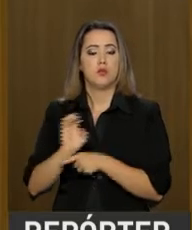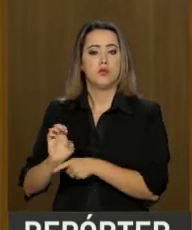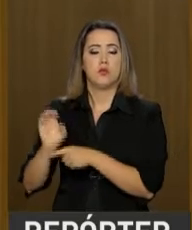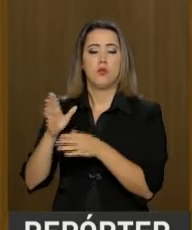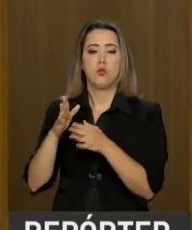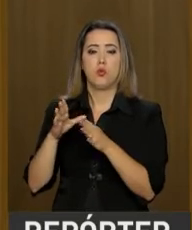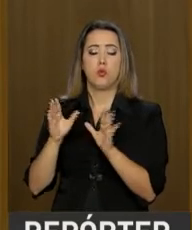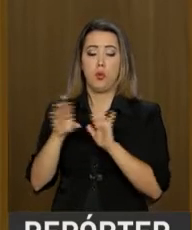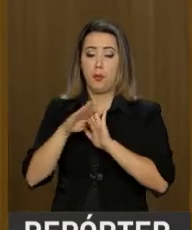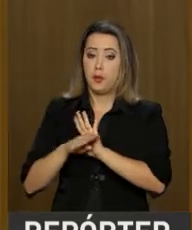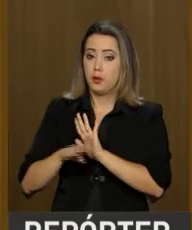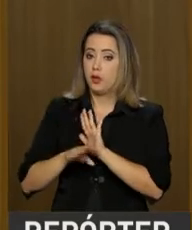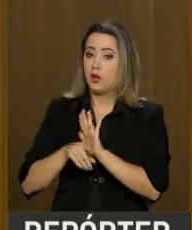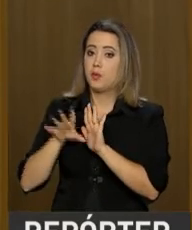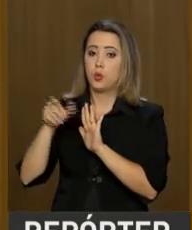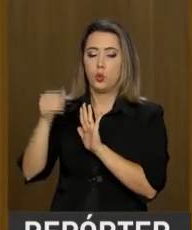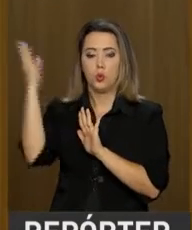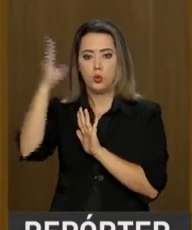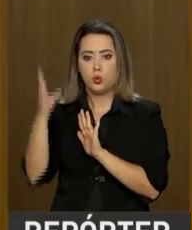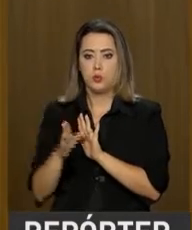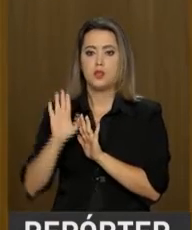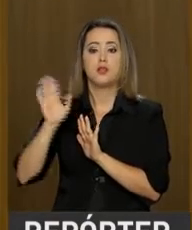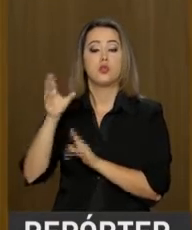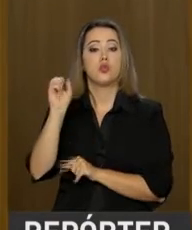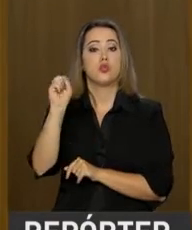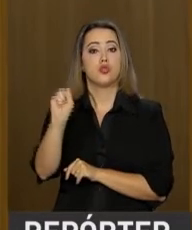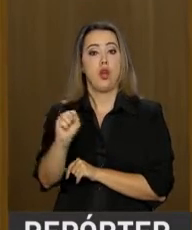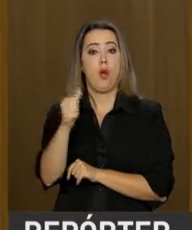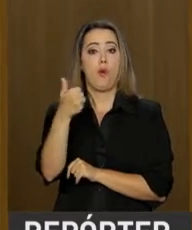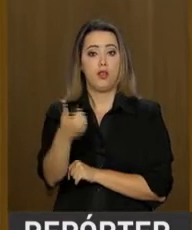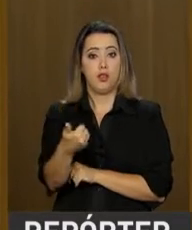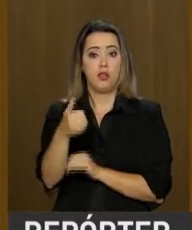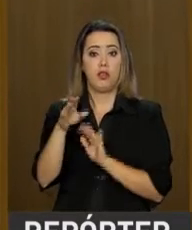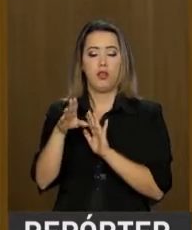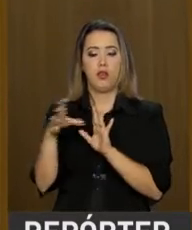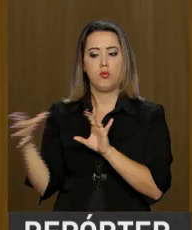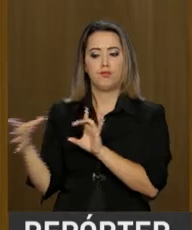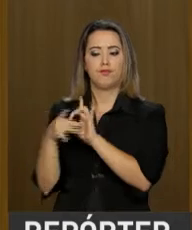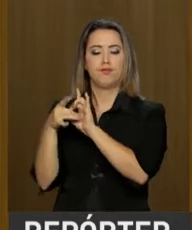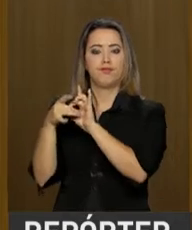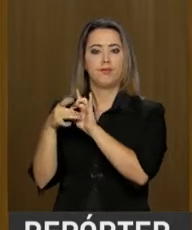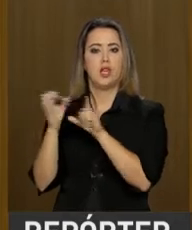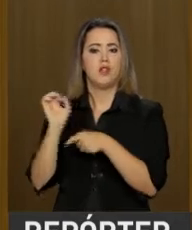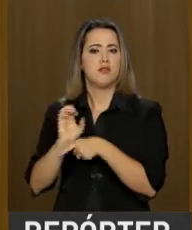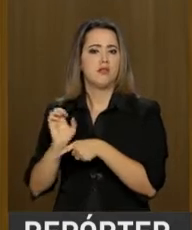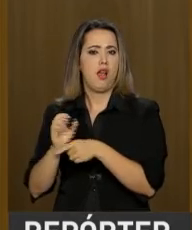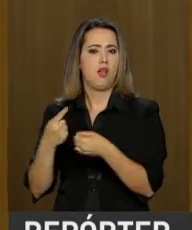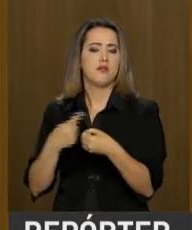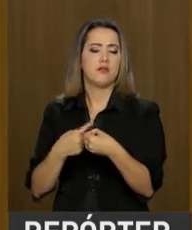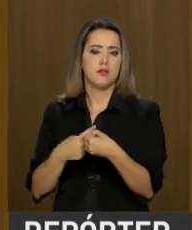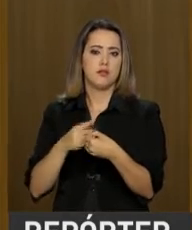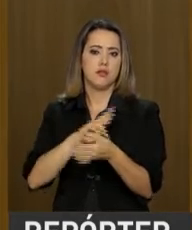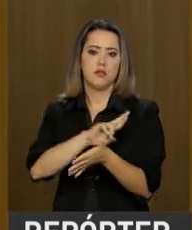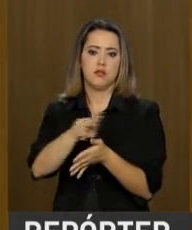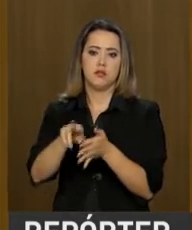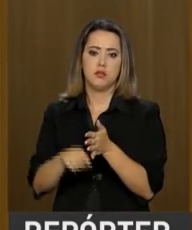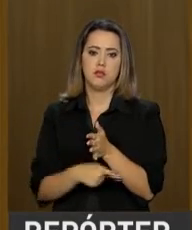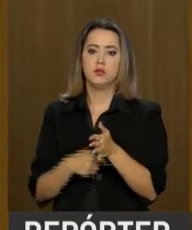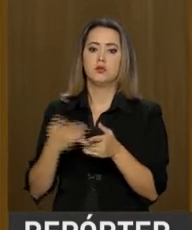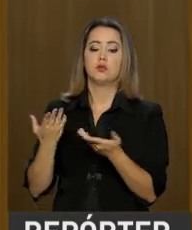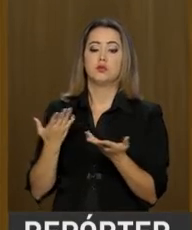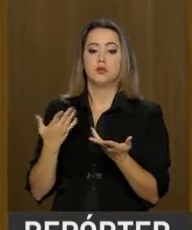em todo o brasil já foram 81 convênios firmados entre estados municípios e modalidades